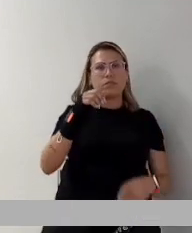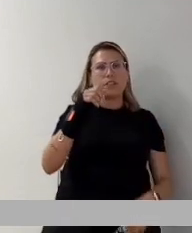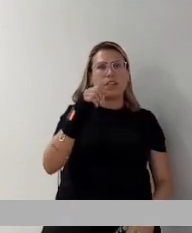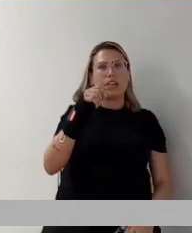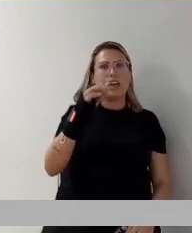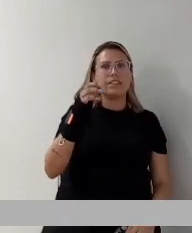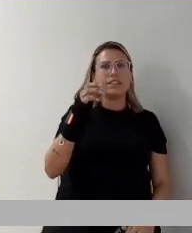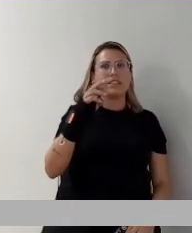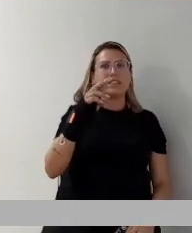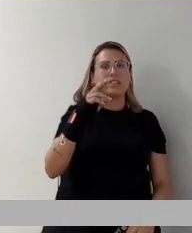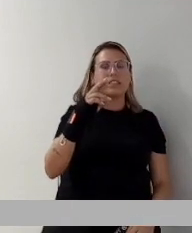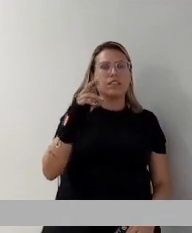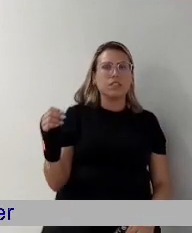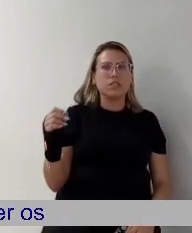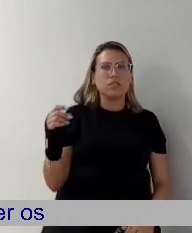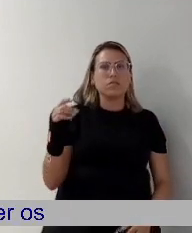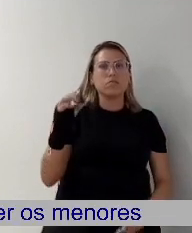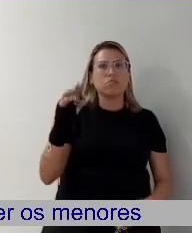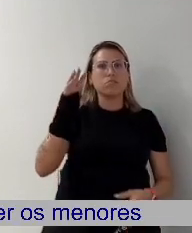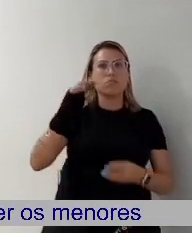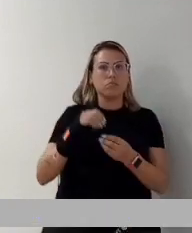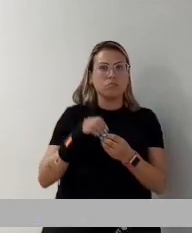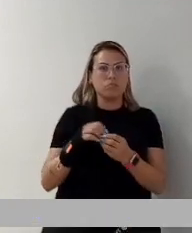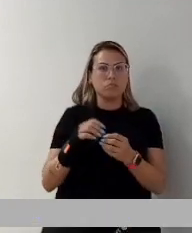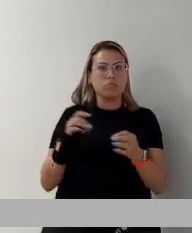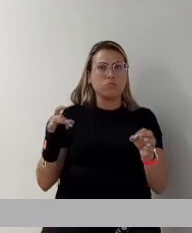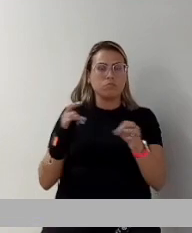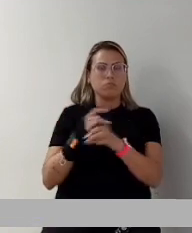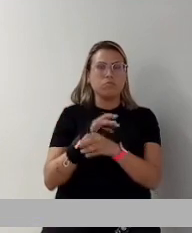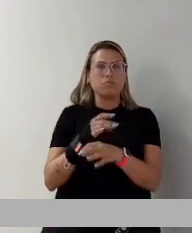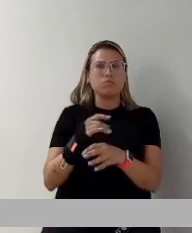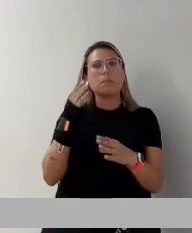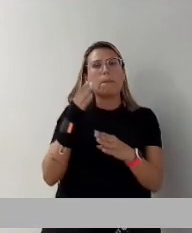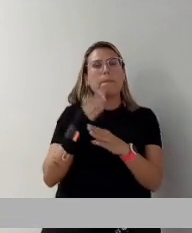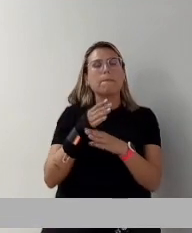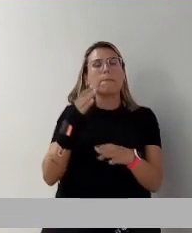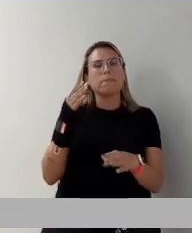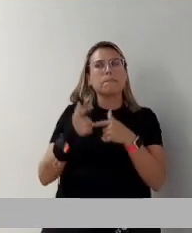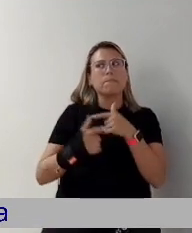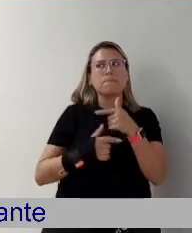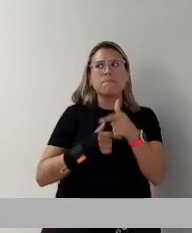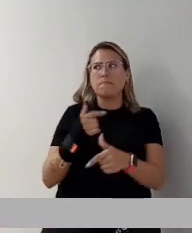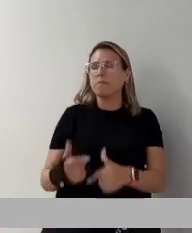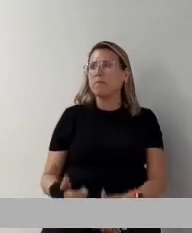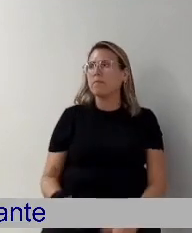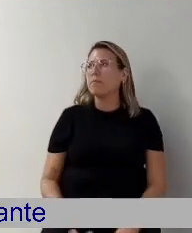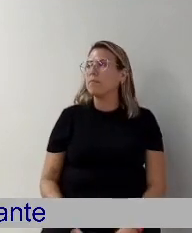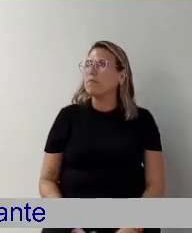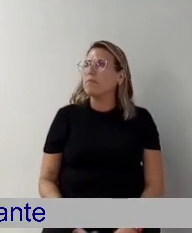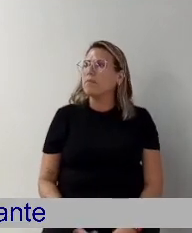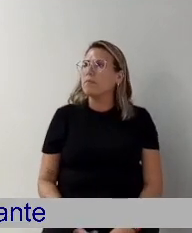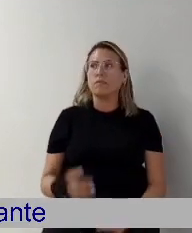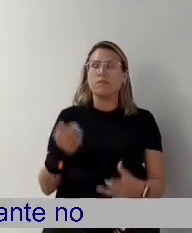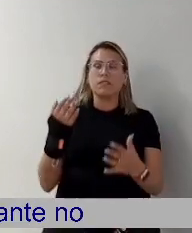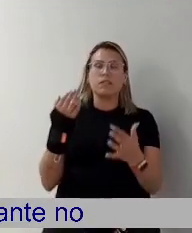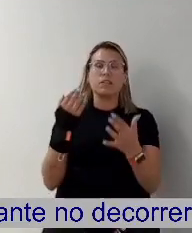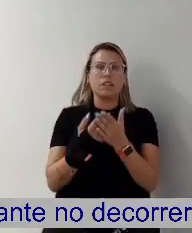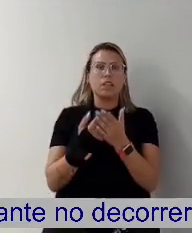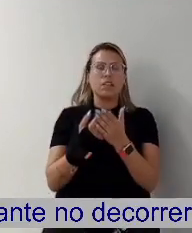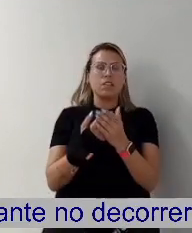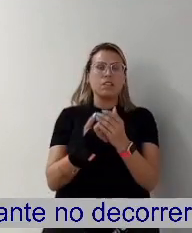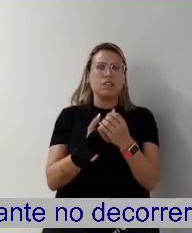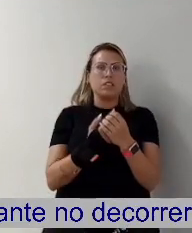nós poderos ter os menores impactos de dificuldade e diante desse no decorrer